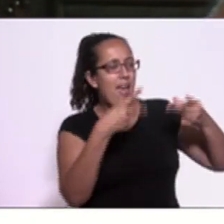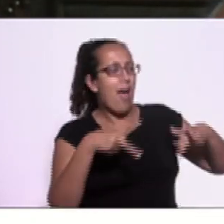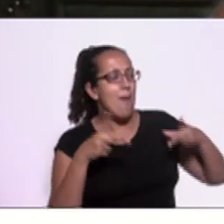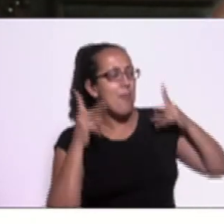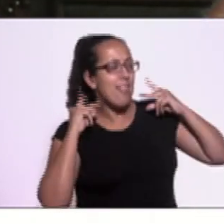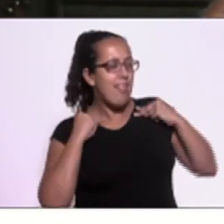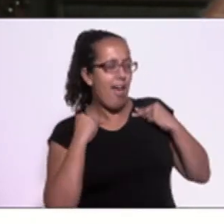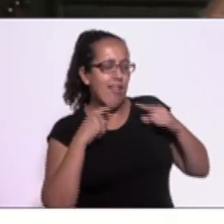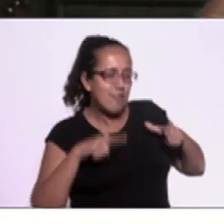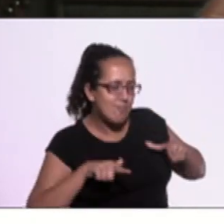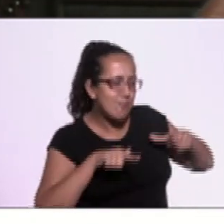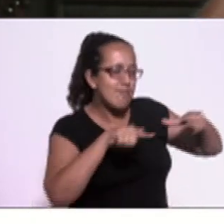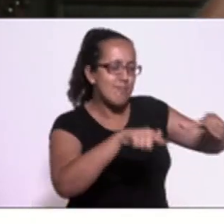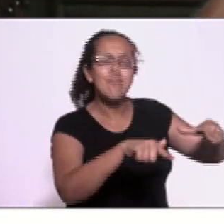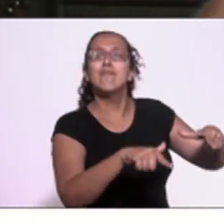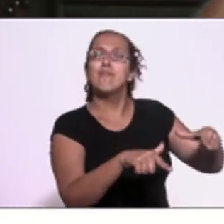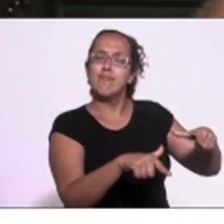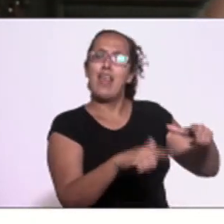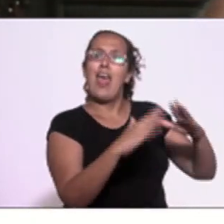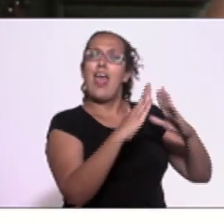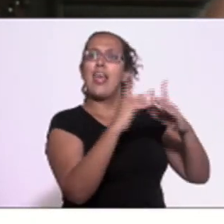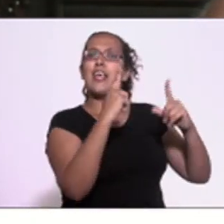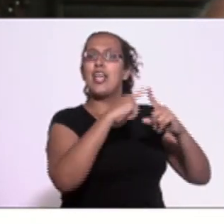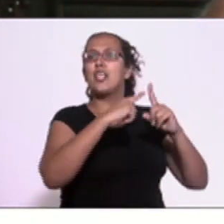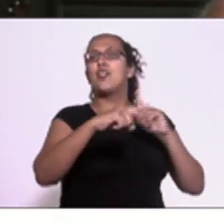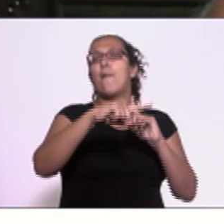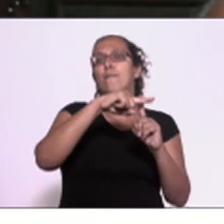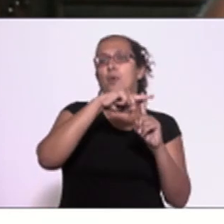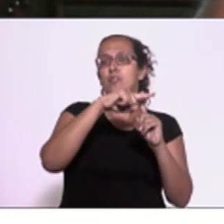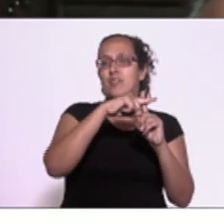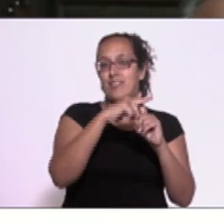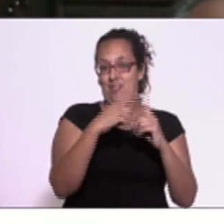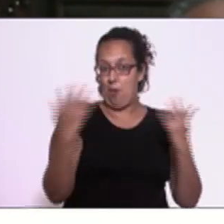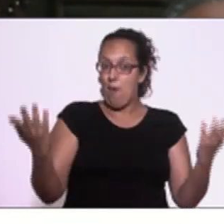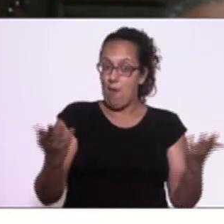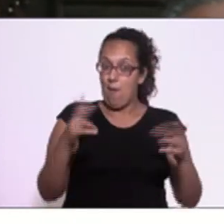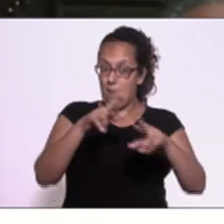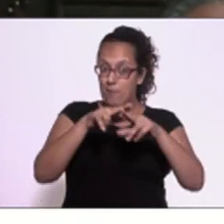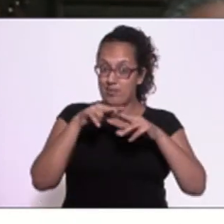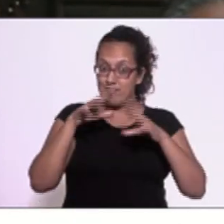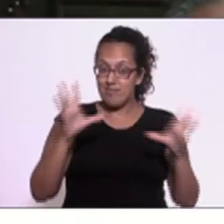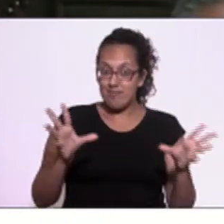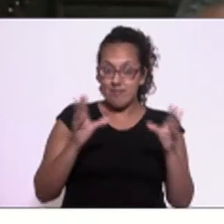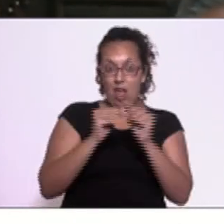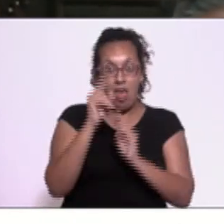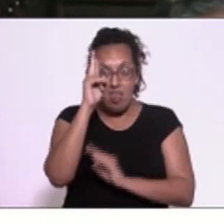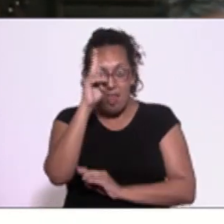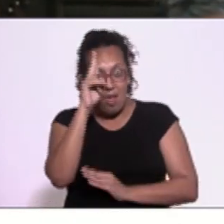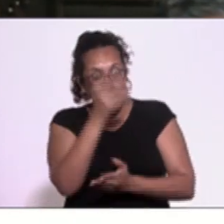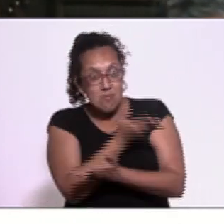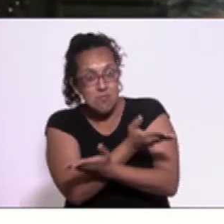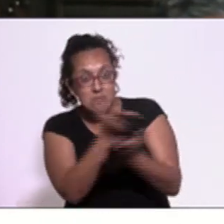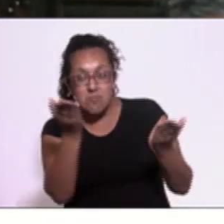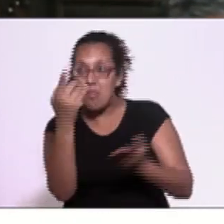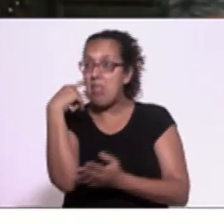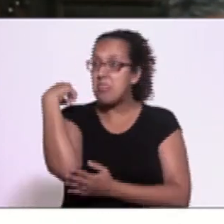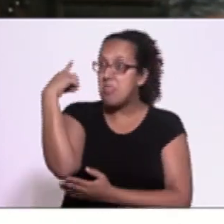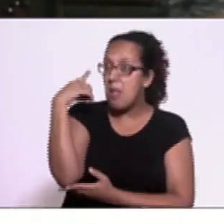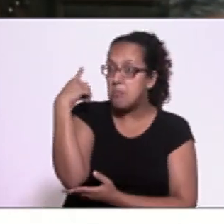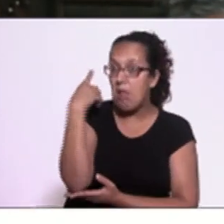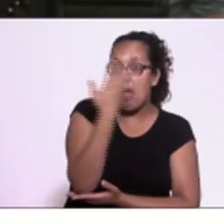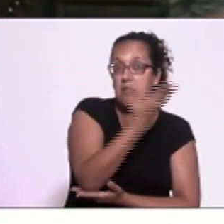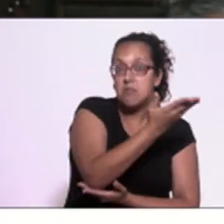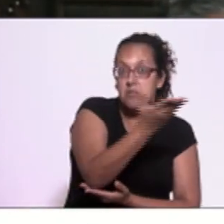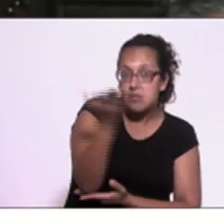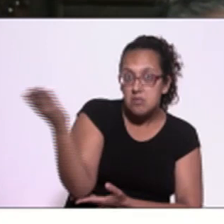Igreja Positivista do Brasil, tomo a liberdade de concluir, lembrando às senhoras e senhores deputados que